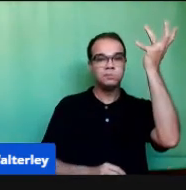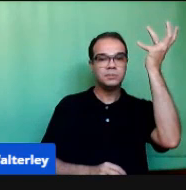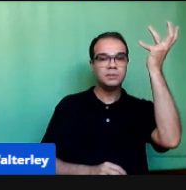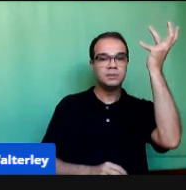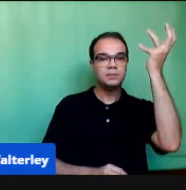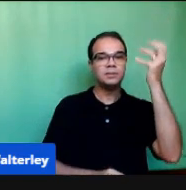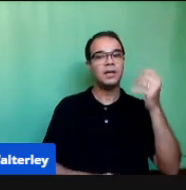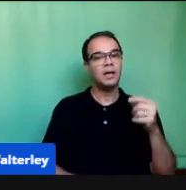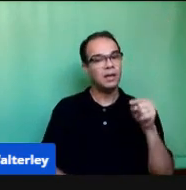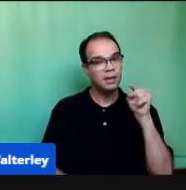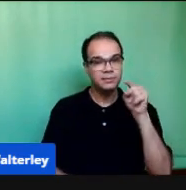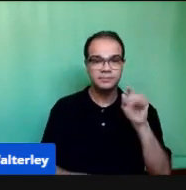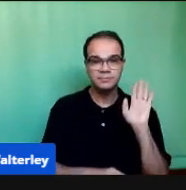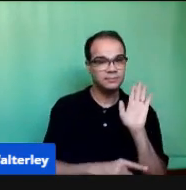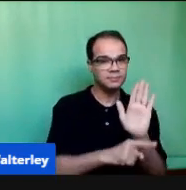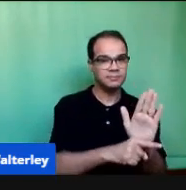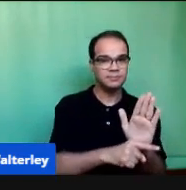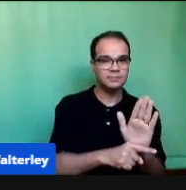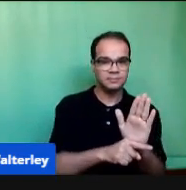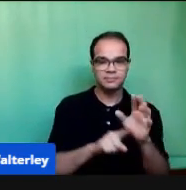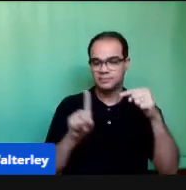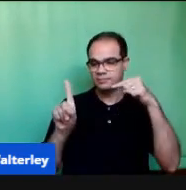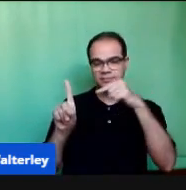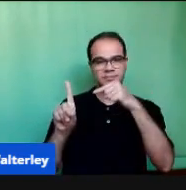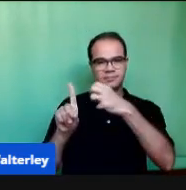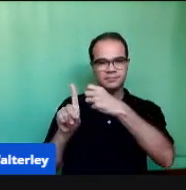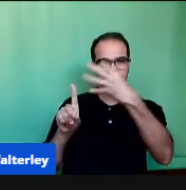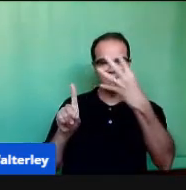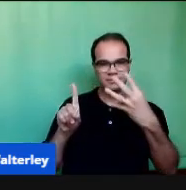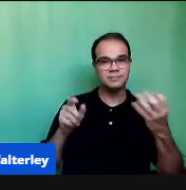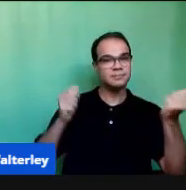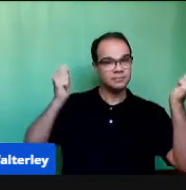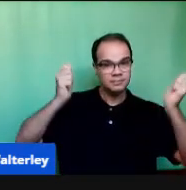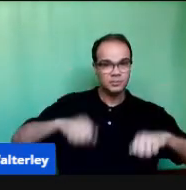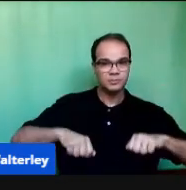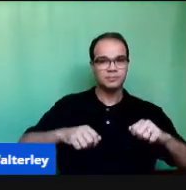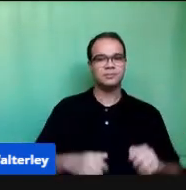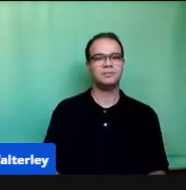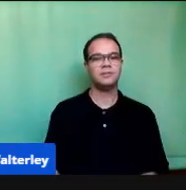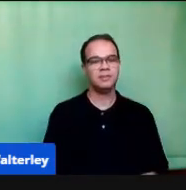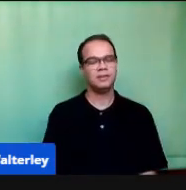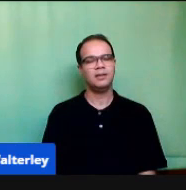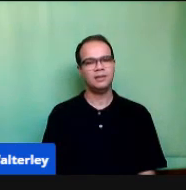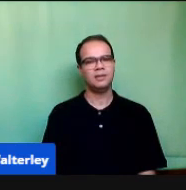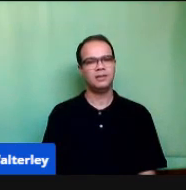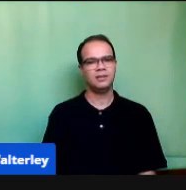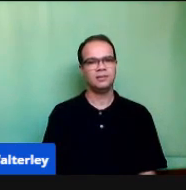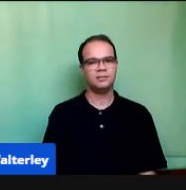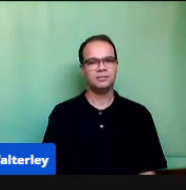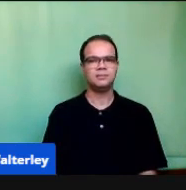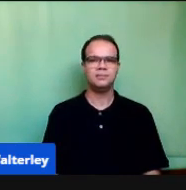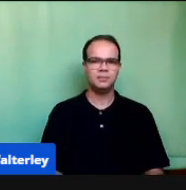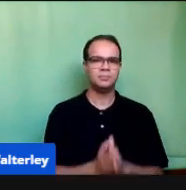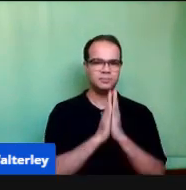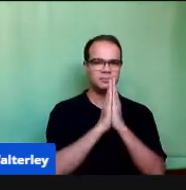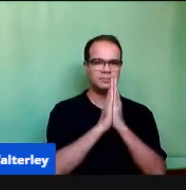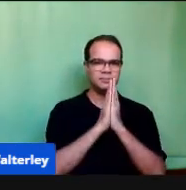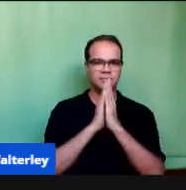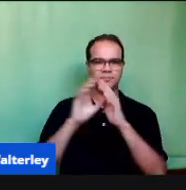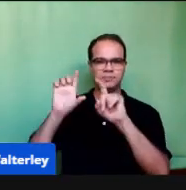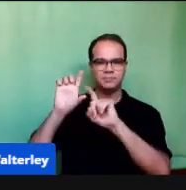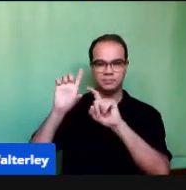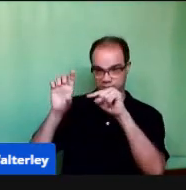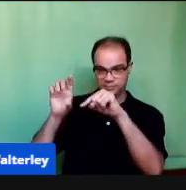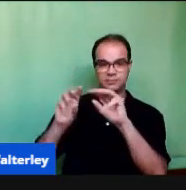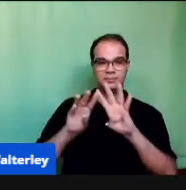conosco, na escola, na função de gestão, enfim, na função que a gente tiver como educador. Então, quero recomendar isso. E quero falar